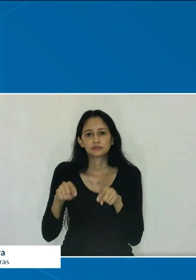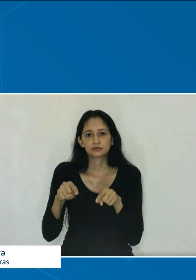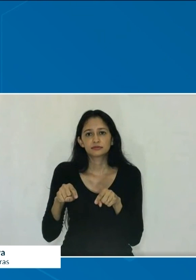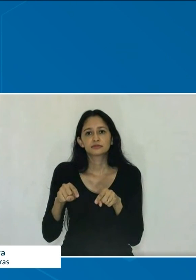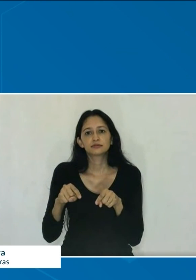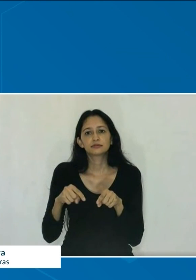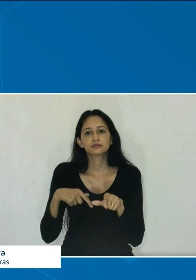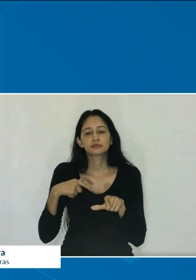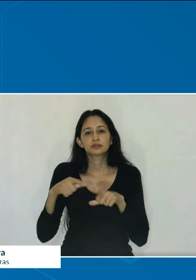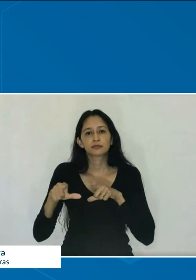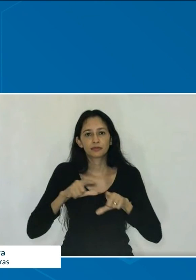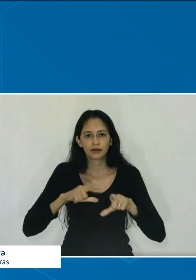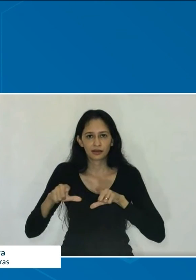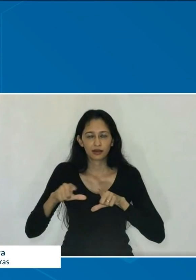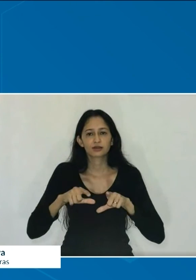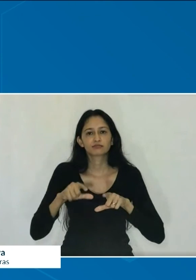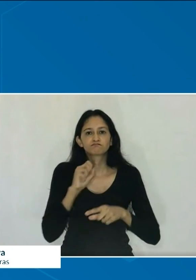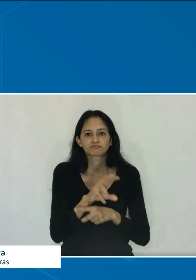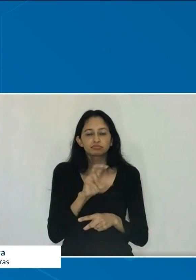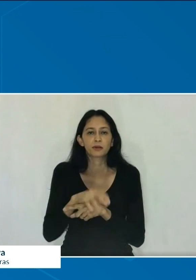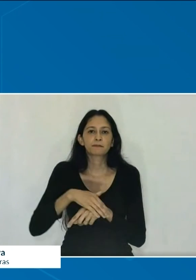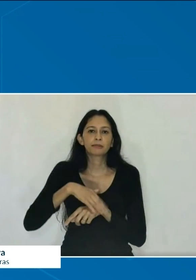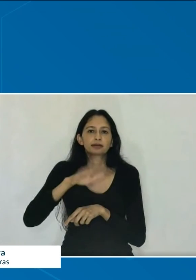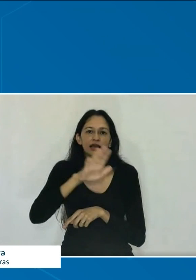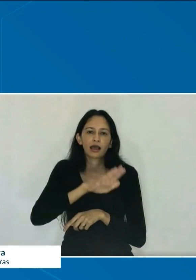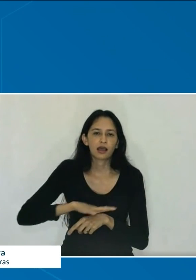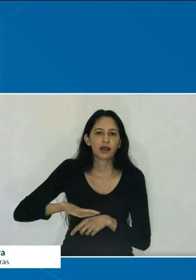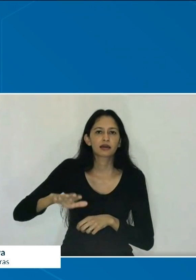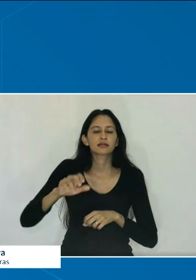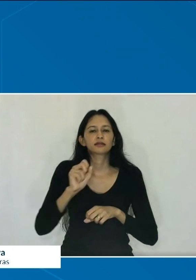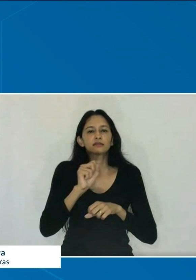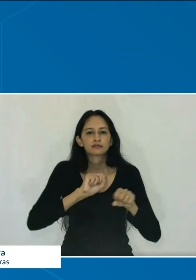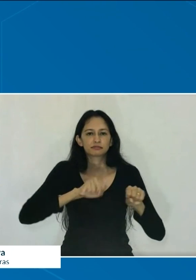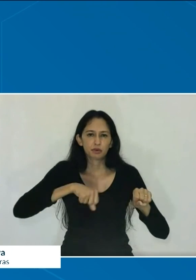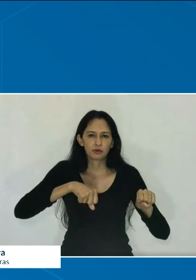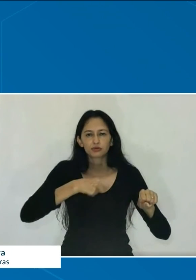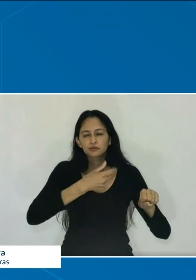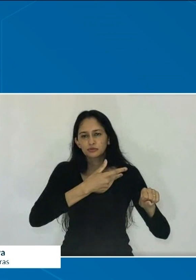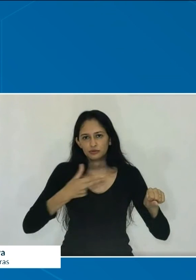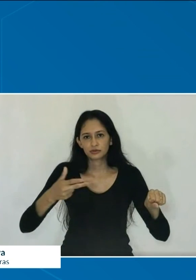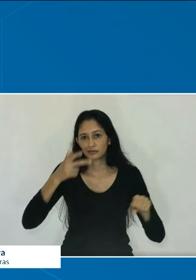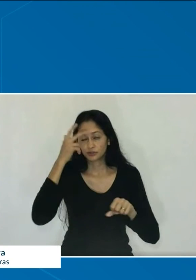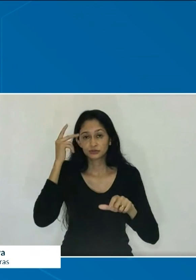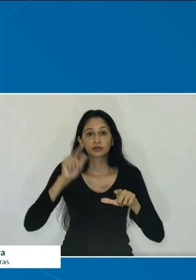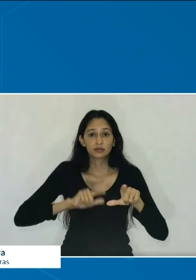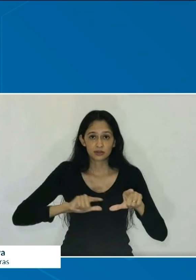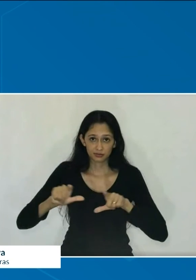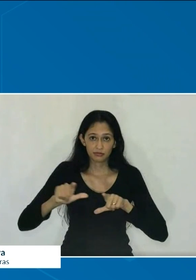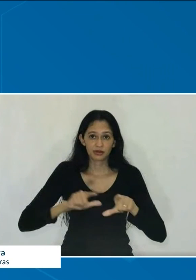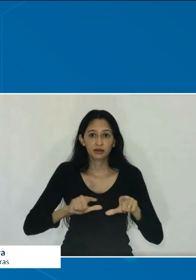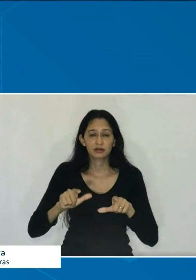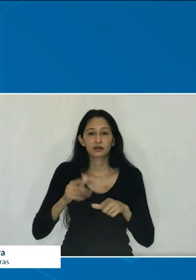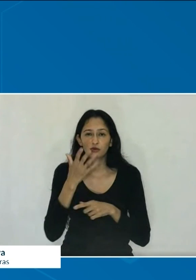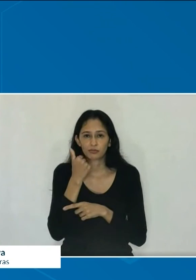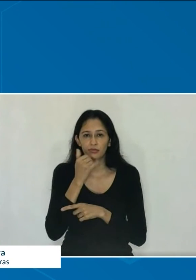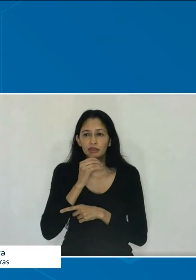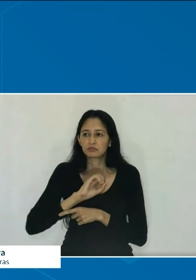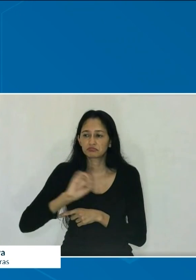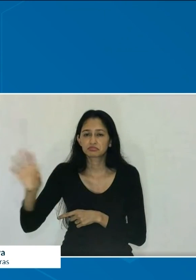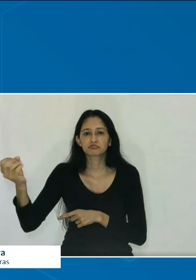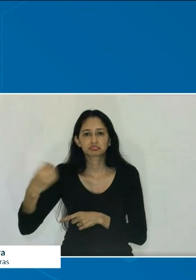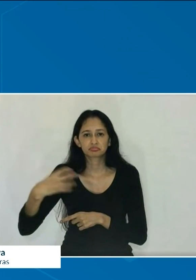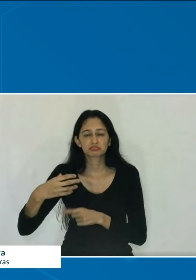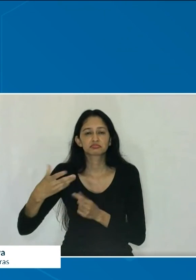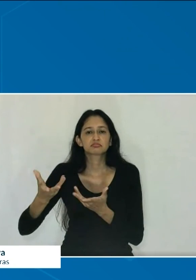emprego em transporte. Eu acho que é interessante, porque hoje o delivery, a pessoa que trabalha delivery já é uma parte que vai ficar fixa